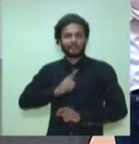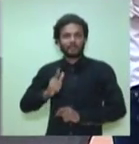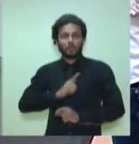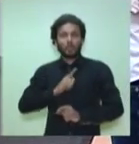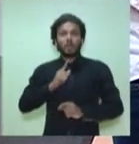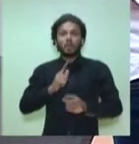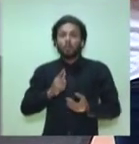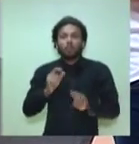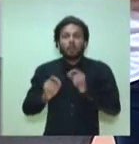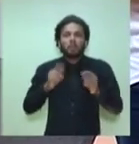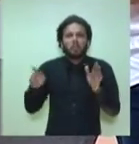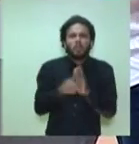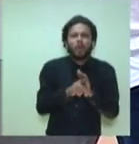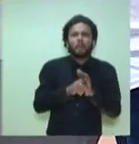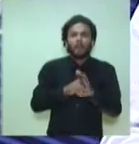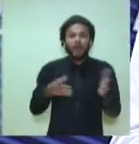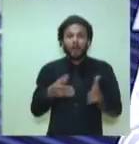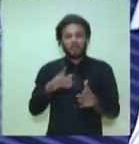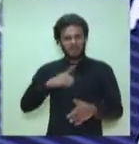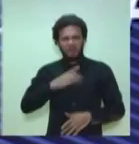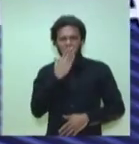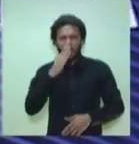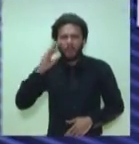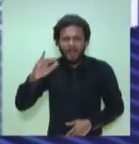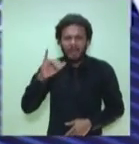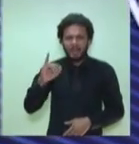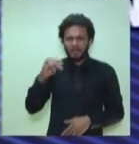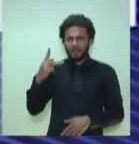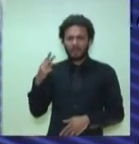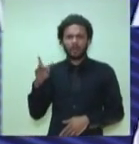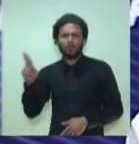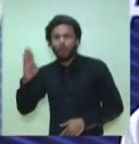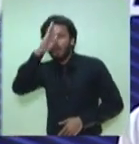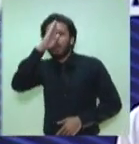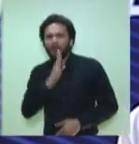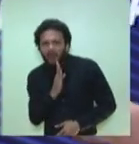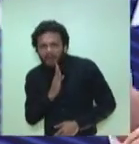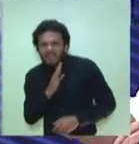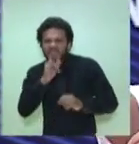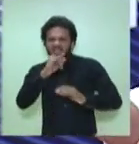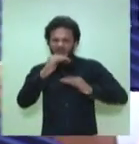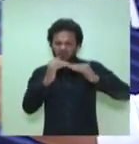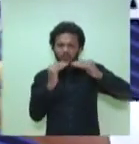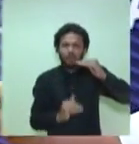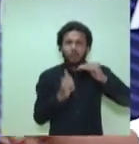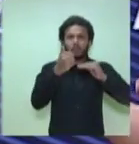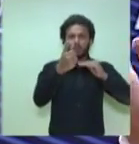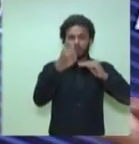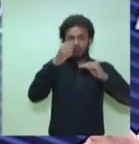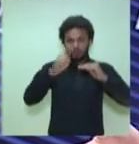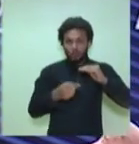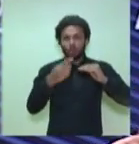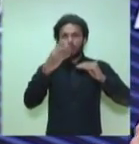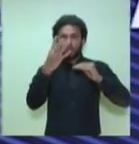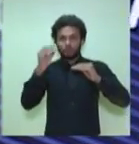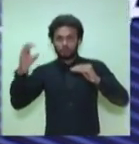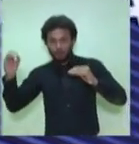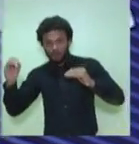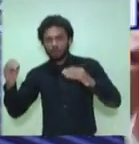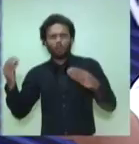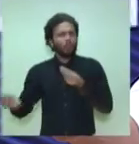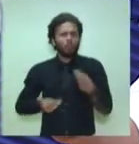uma promessa de IPTU grátis para quem deve abaixo de R$ 4.800, quando, na verdade, a lei que existe